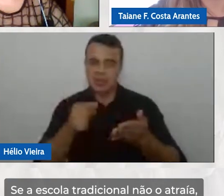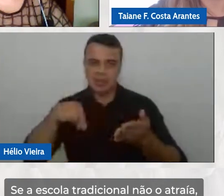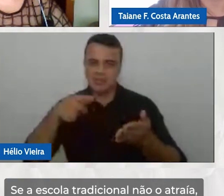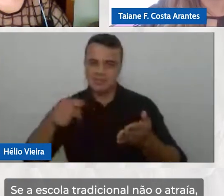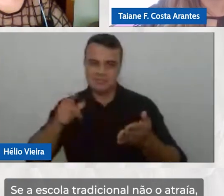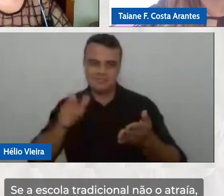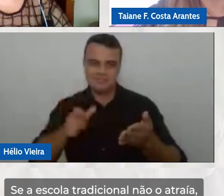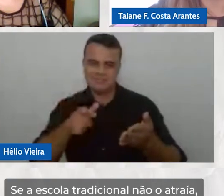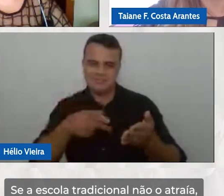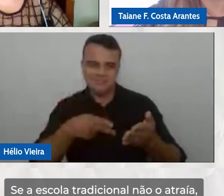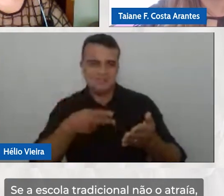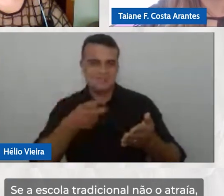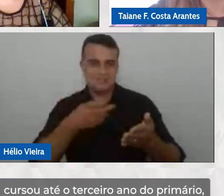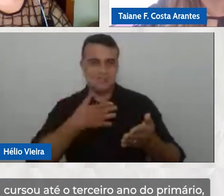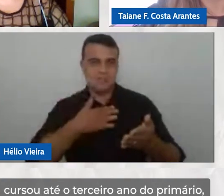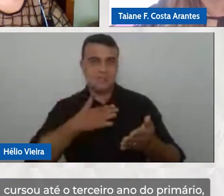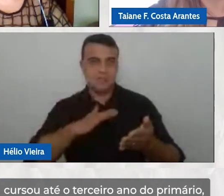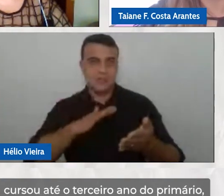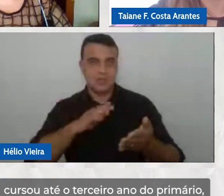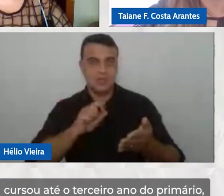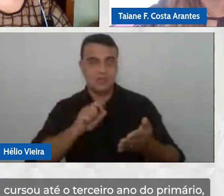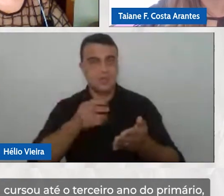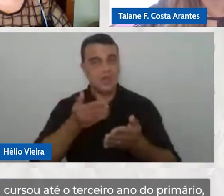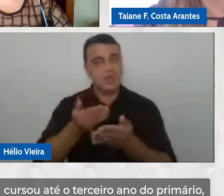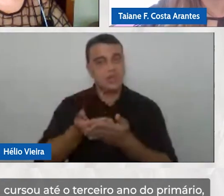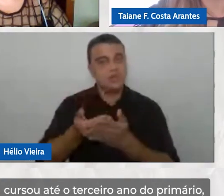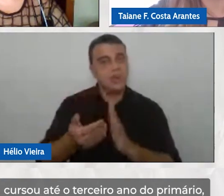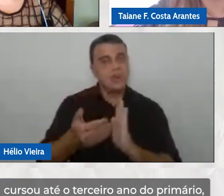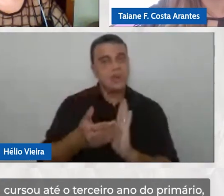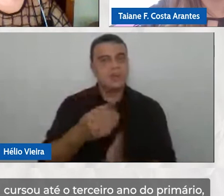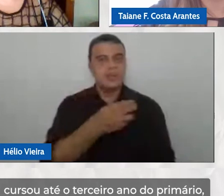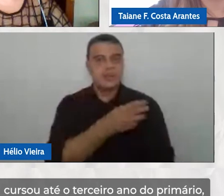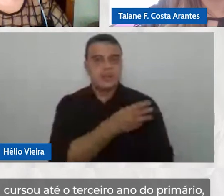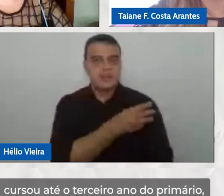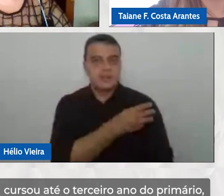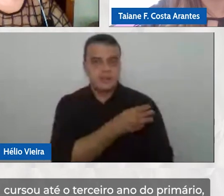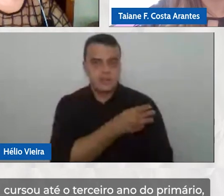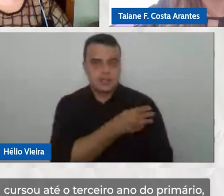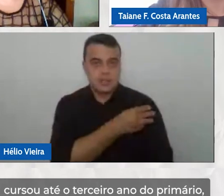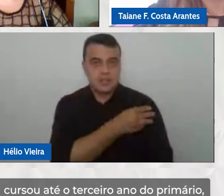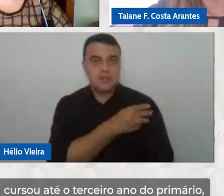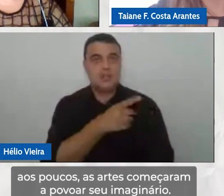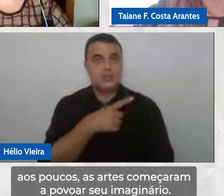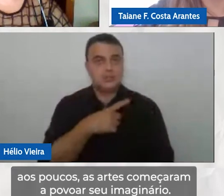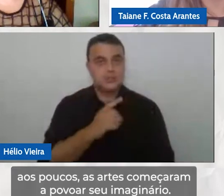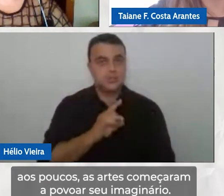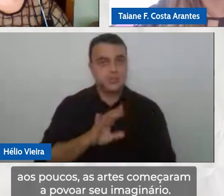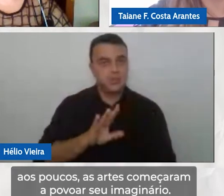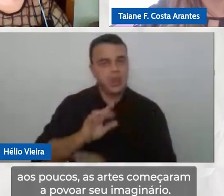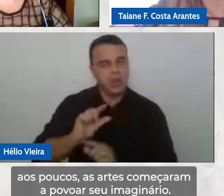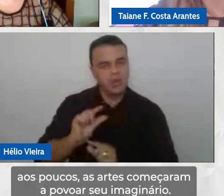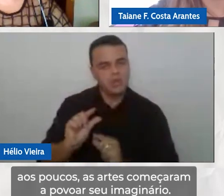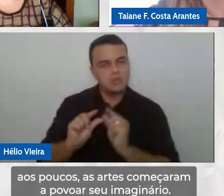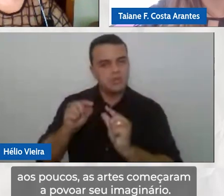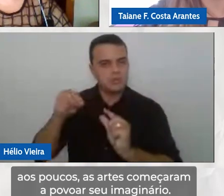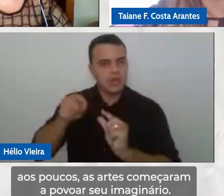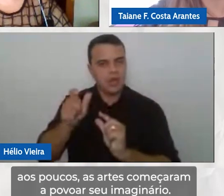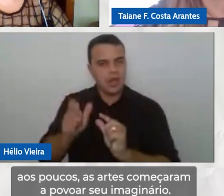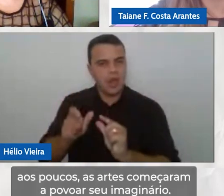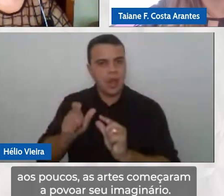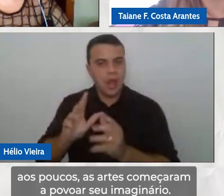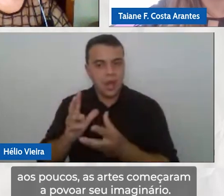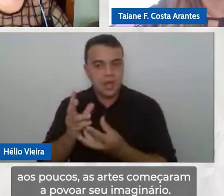tradicional não atraía, cursou até o 3º ano do primário. Aos poucos, as